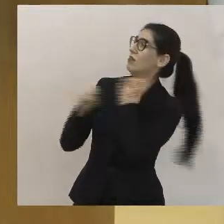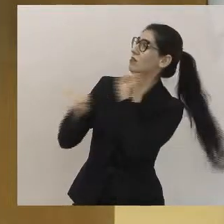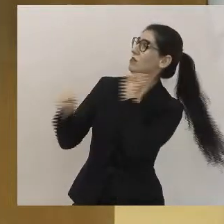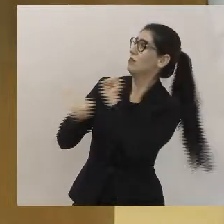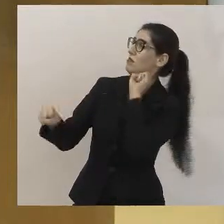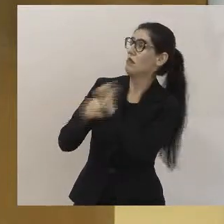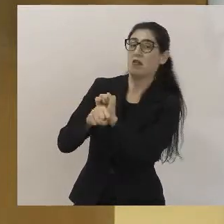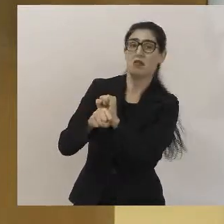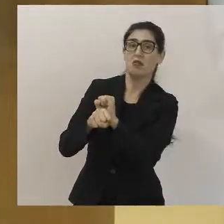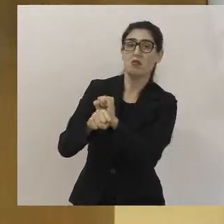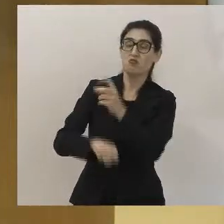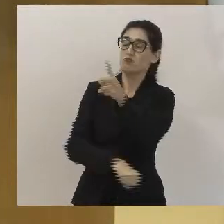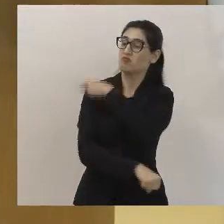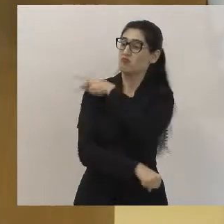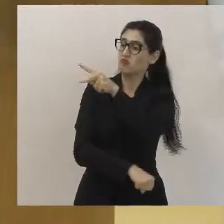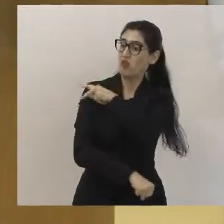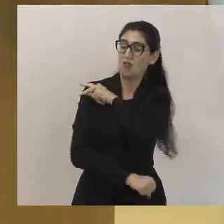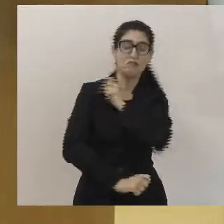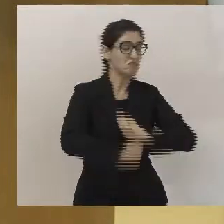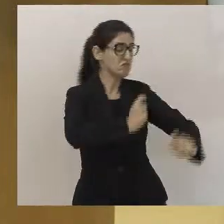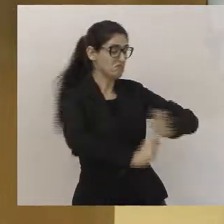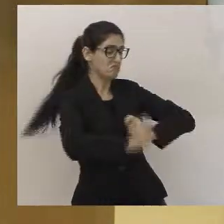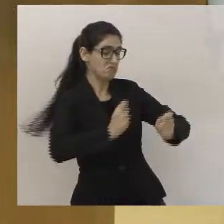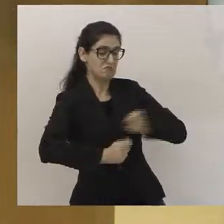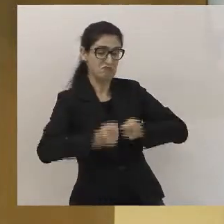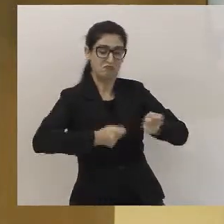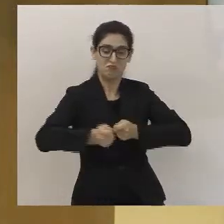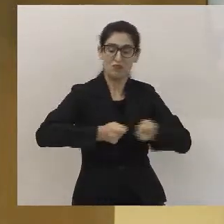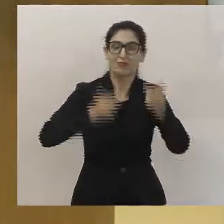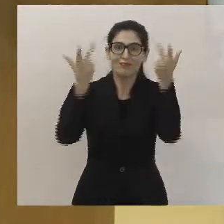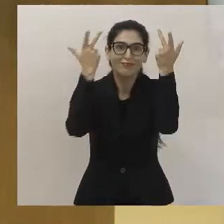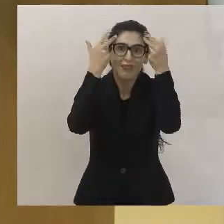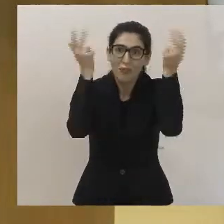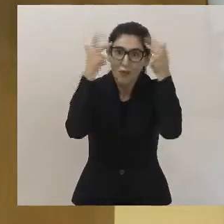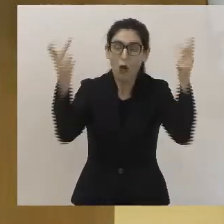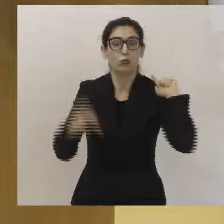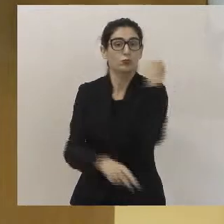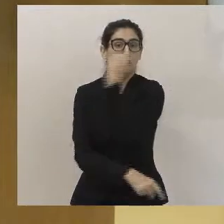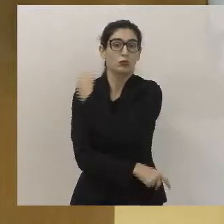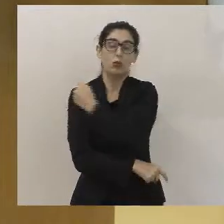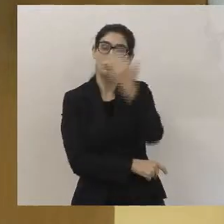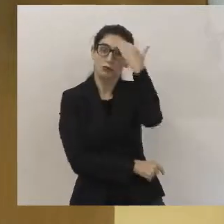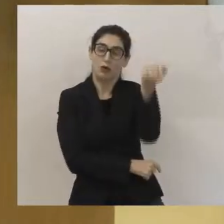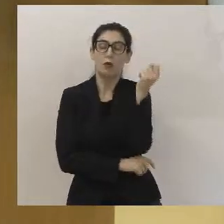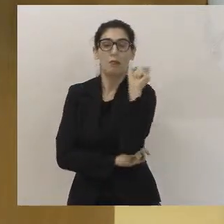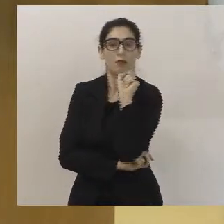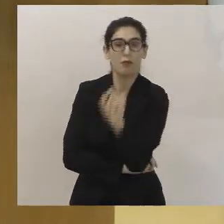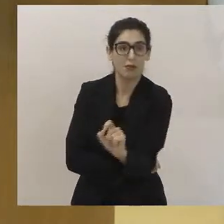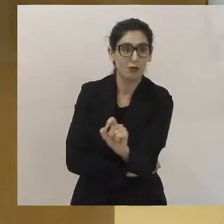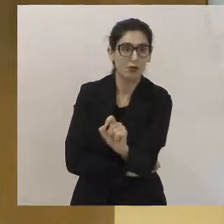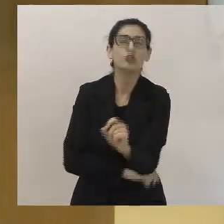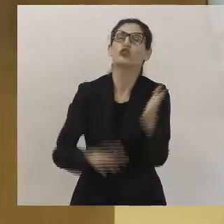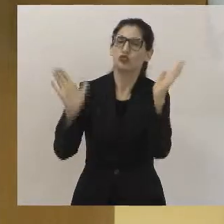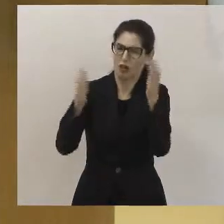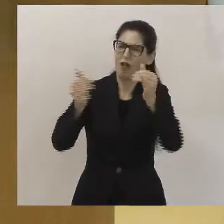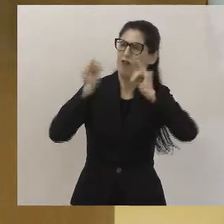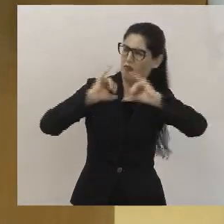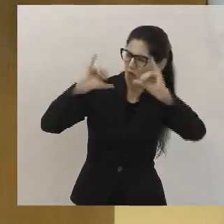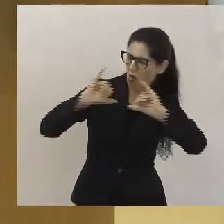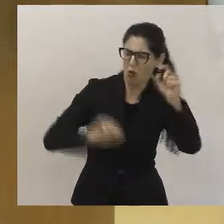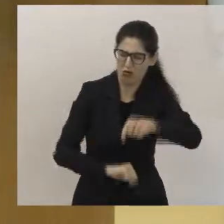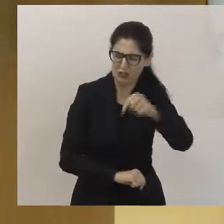um gestor porque a gente sabe que a apple já foi dito aqui